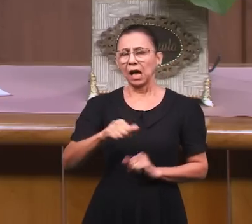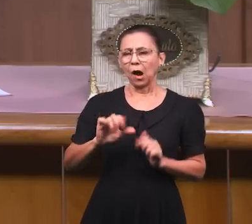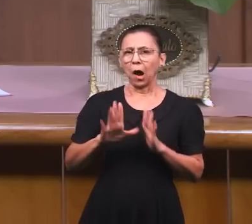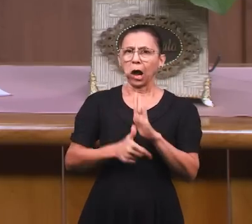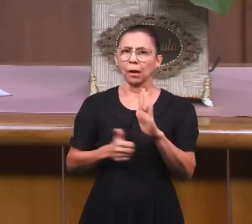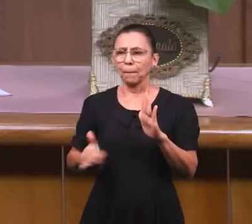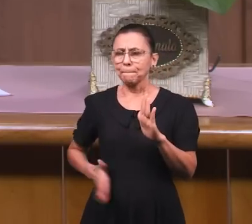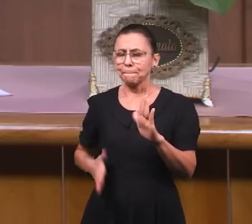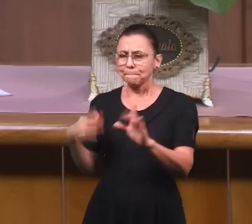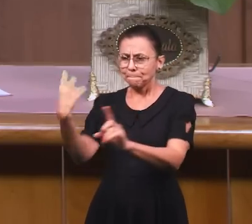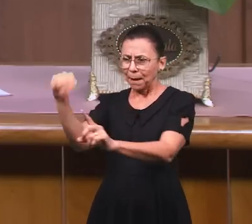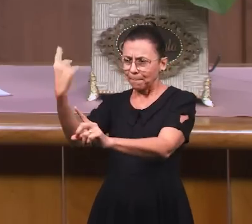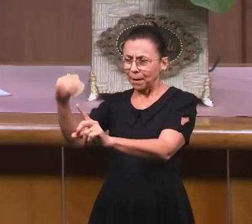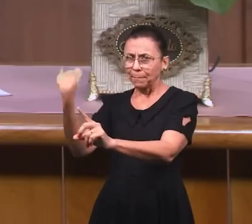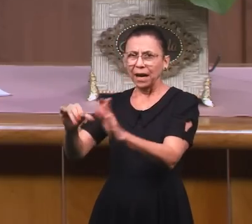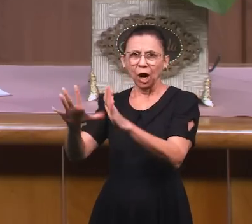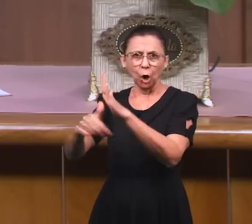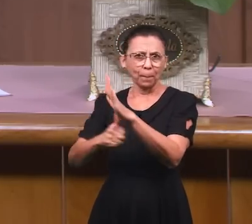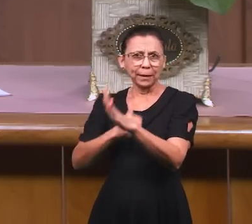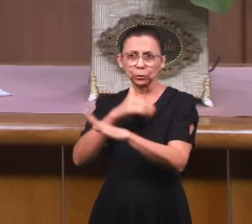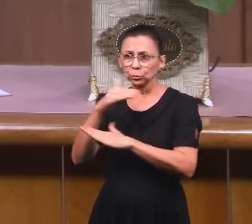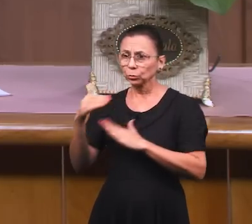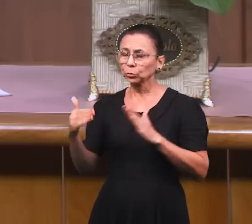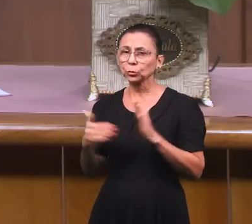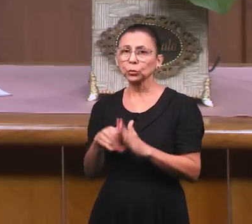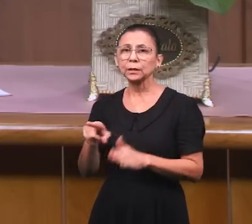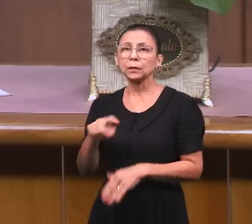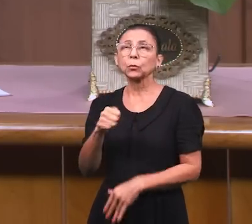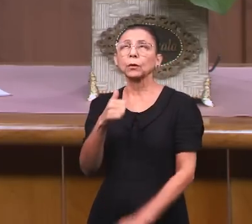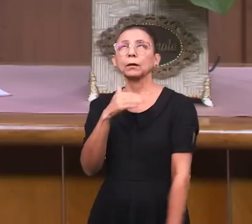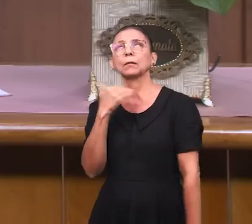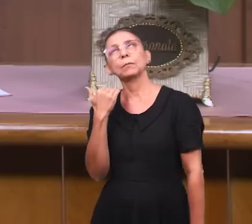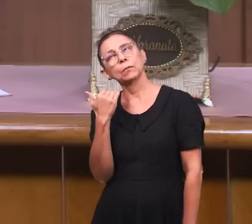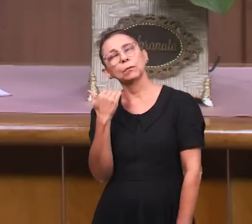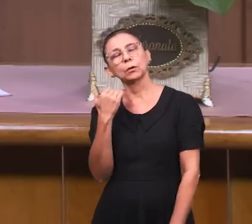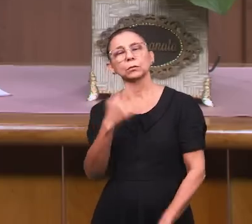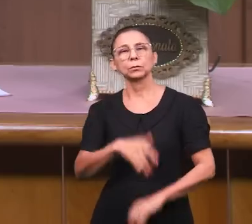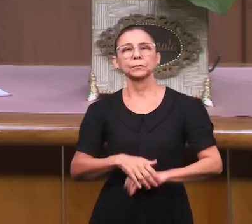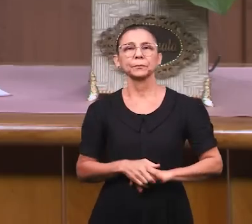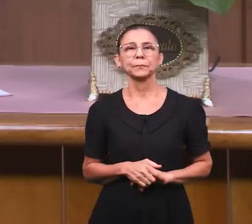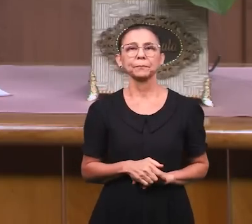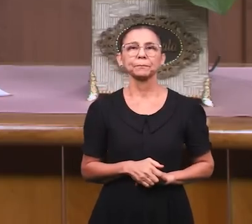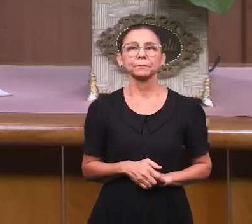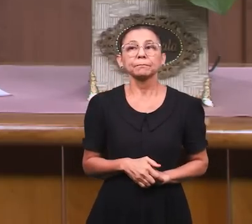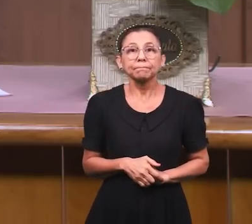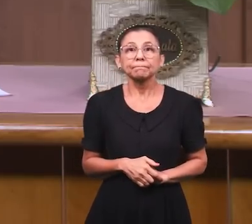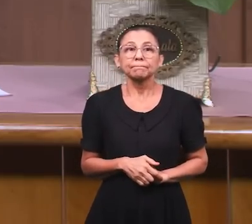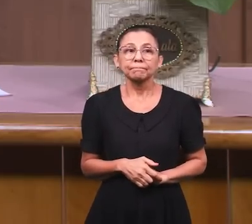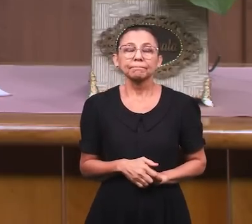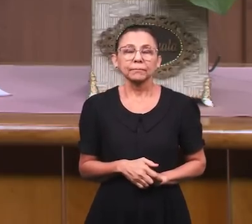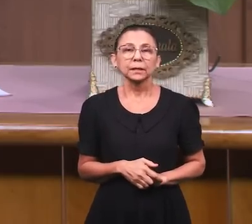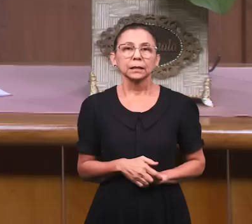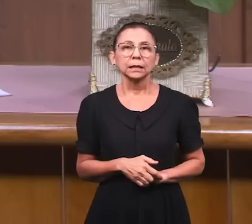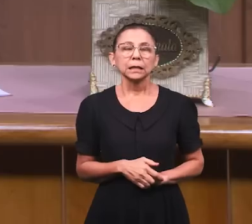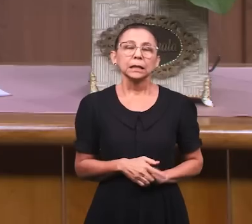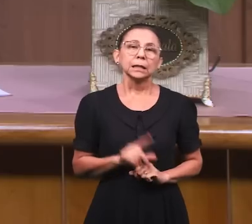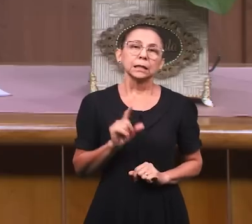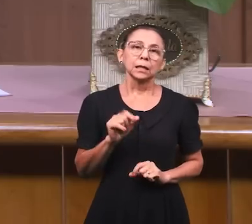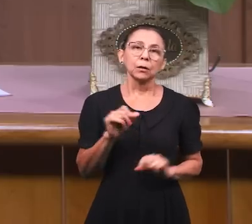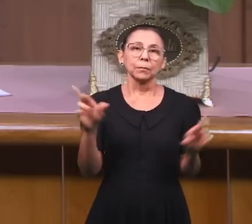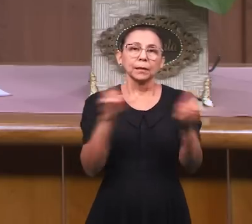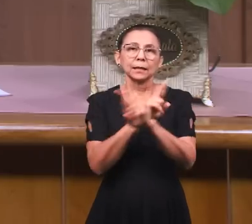espancaram e deixaram ele meio morto. A situação exatamente deste mundo, que é, na verdade,